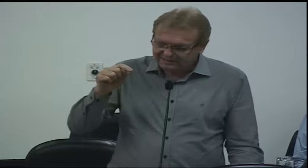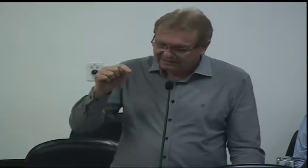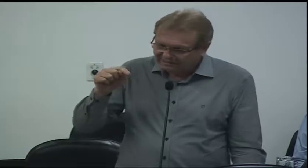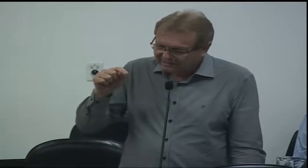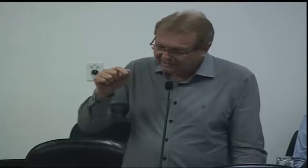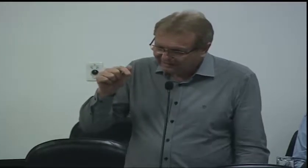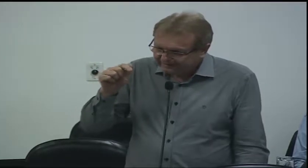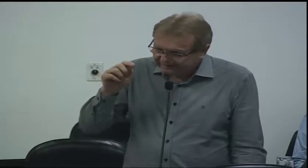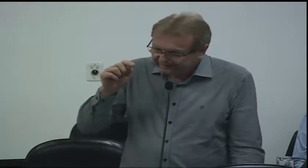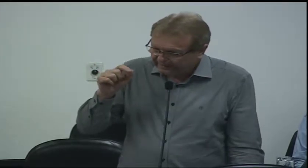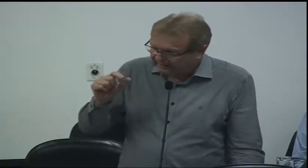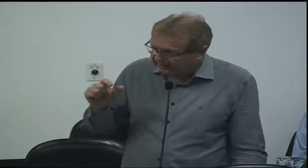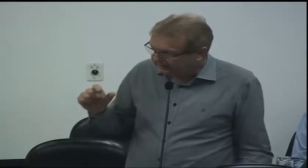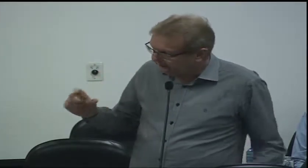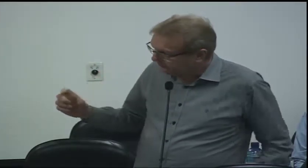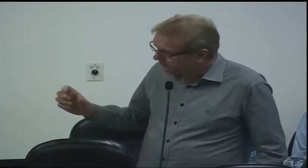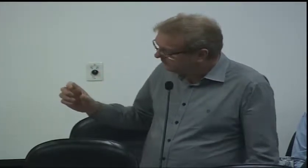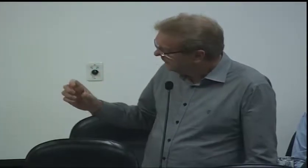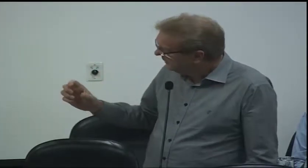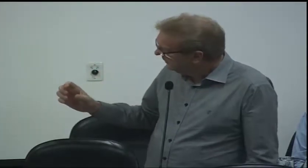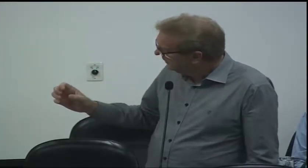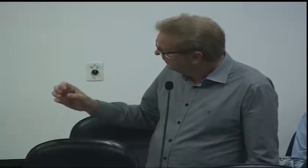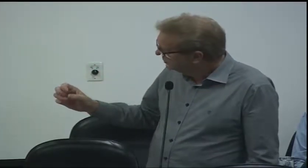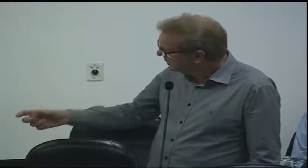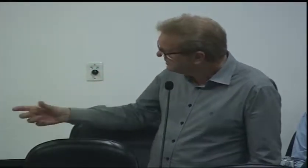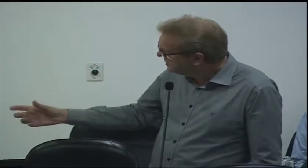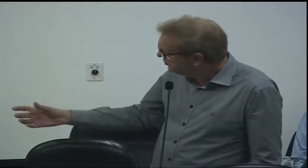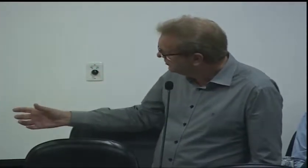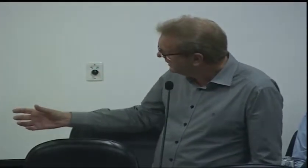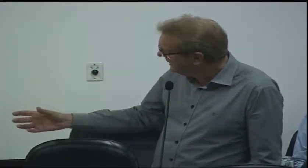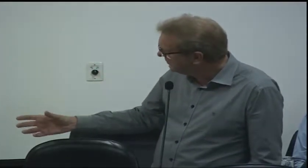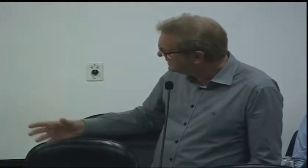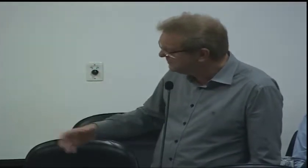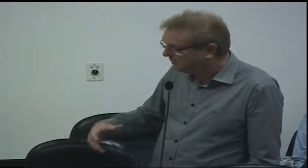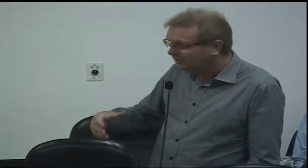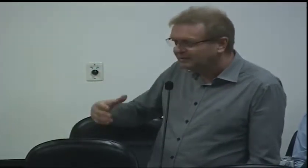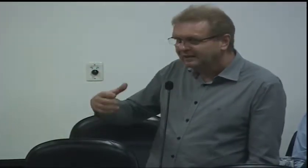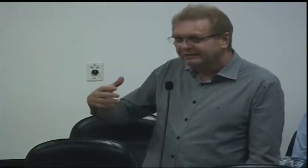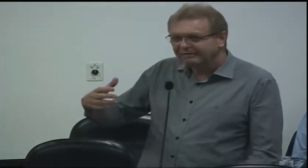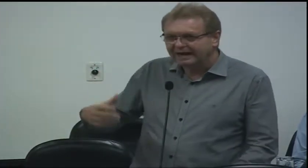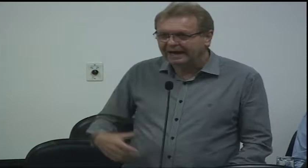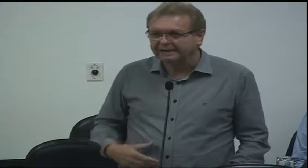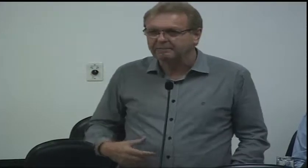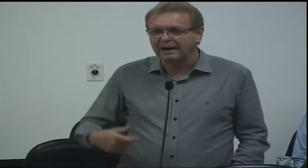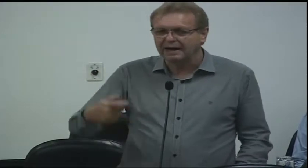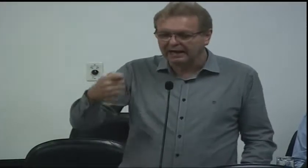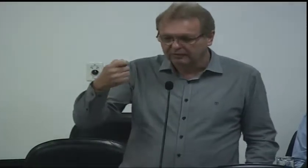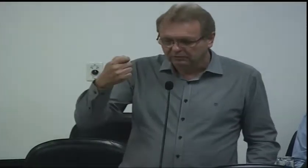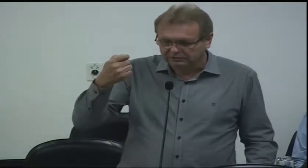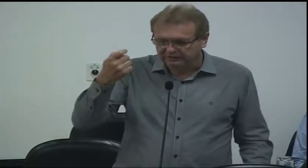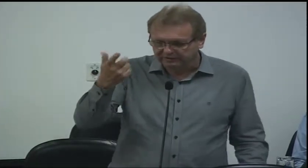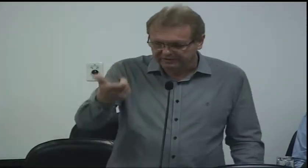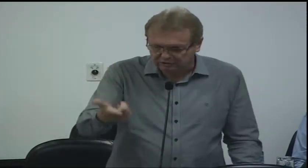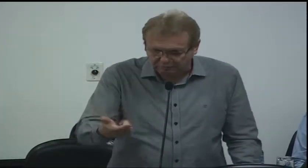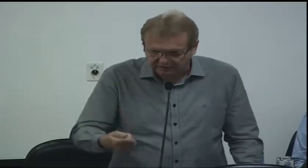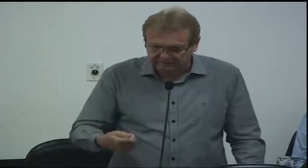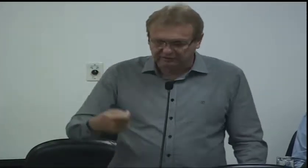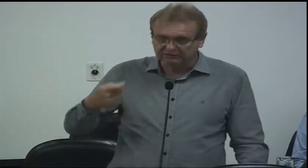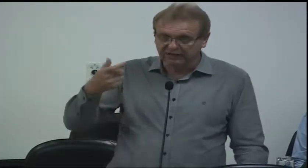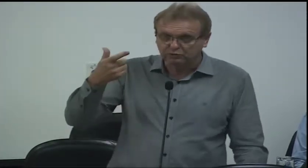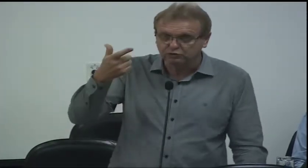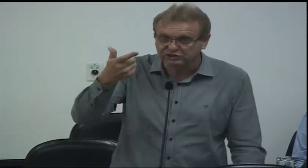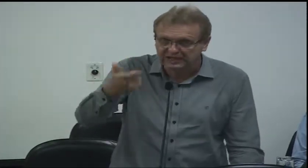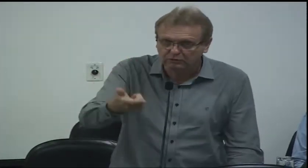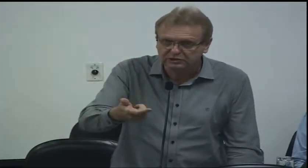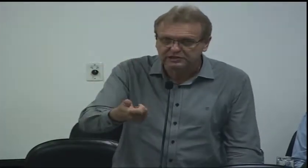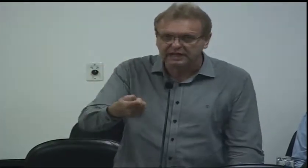esquece daquele sozinho que participa vai lá, tem que pagar o seu evento esportivo que